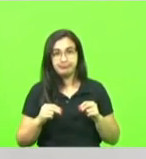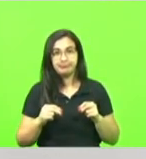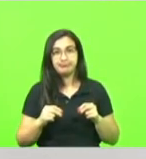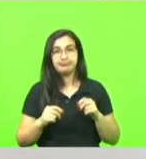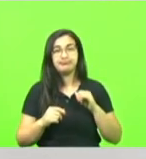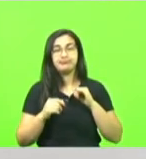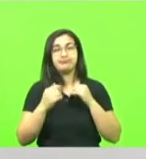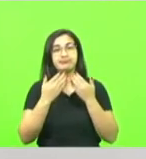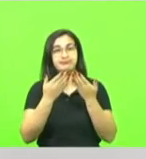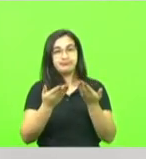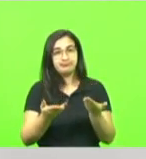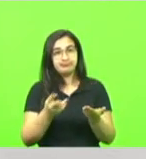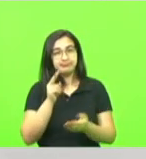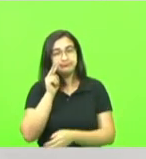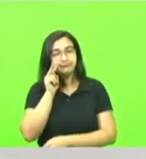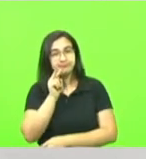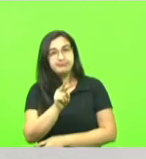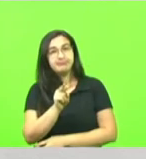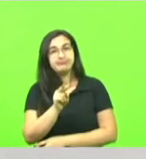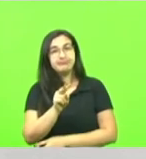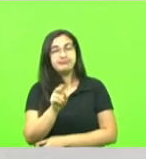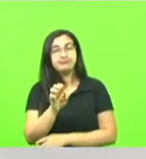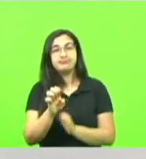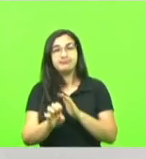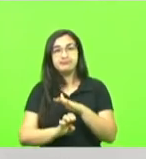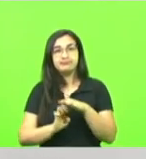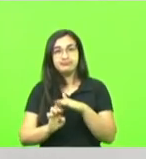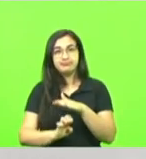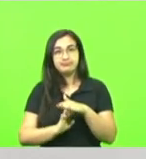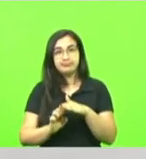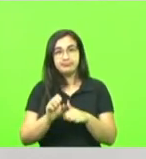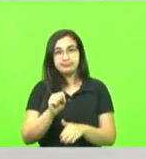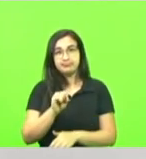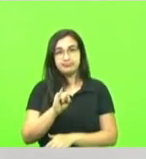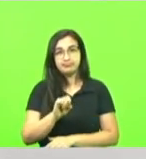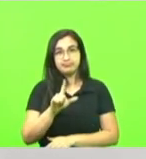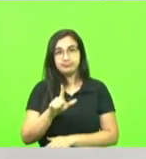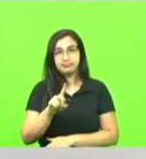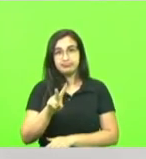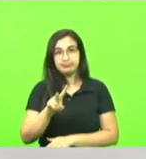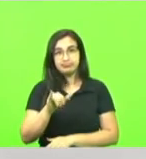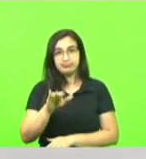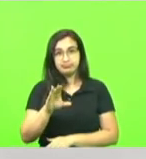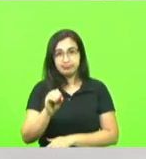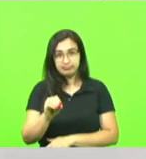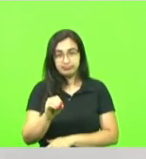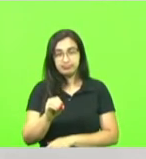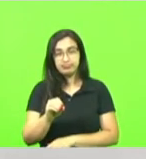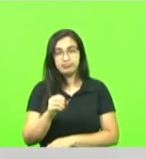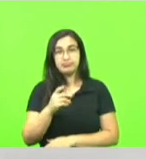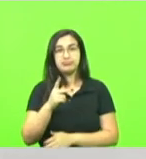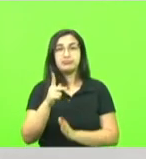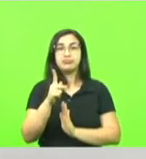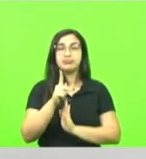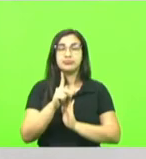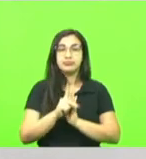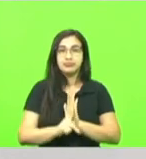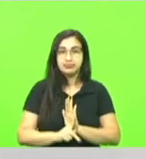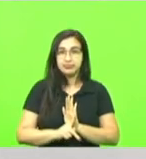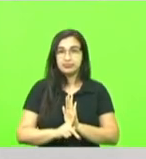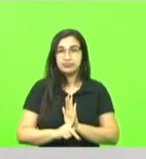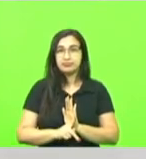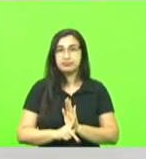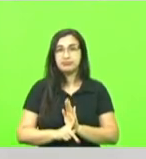visão do empresário Silvio Prim com esse projeto